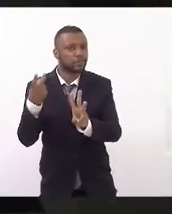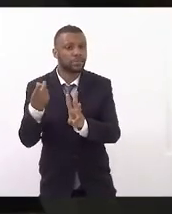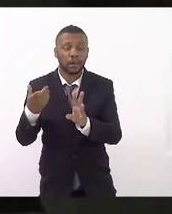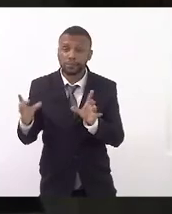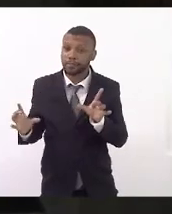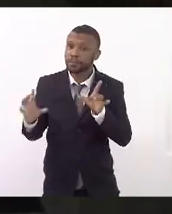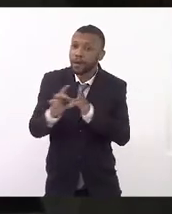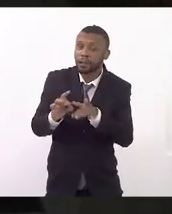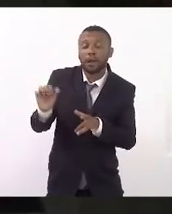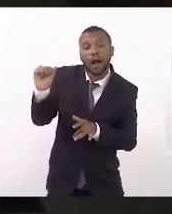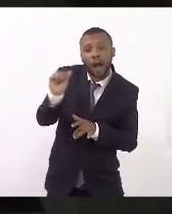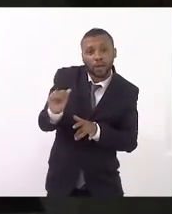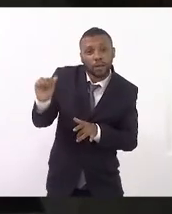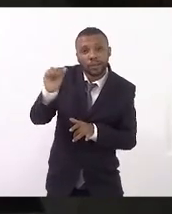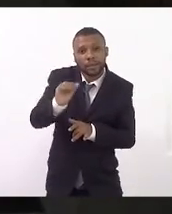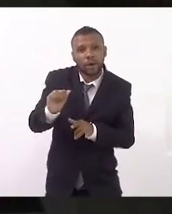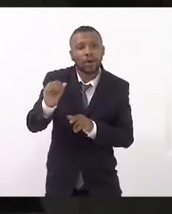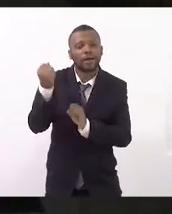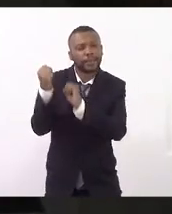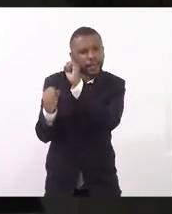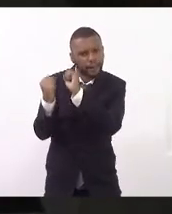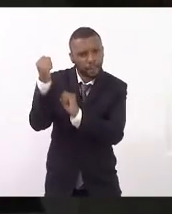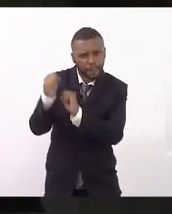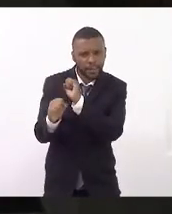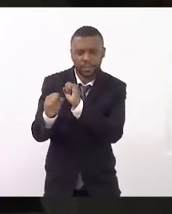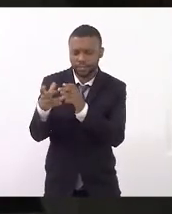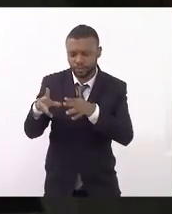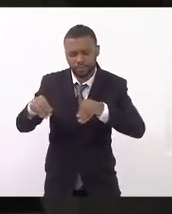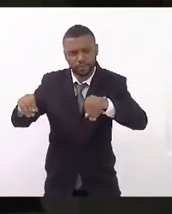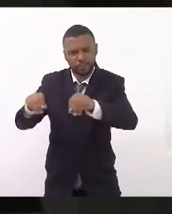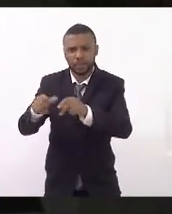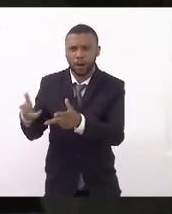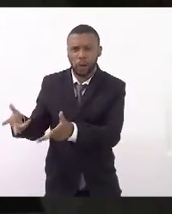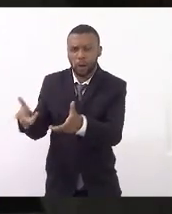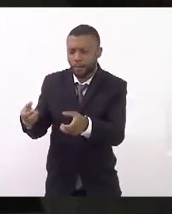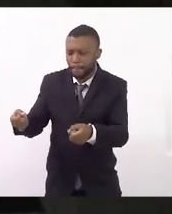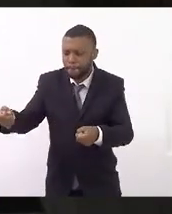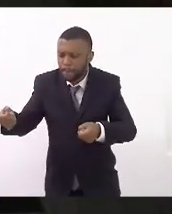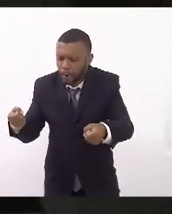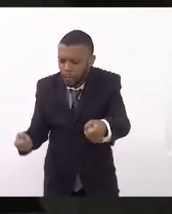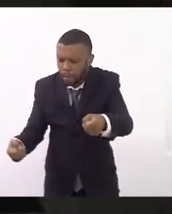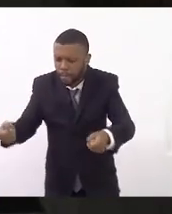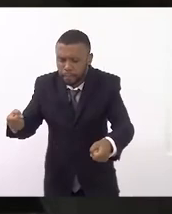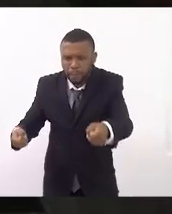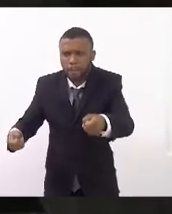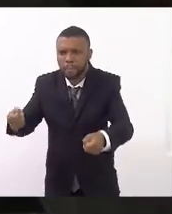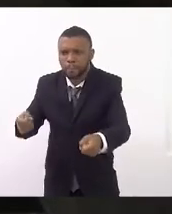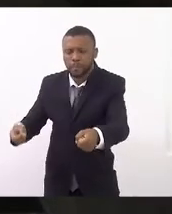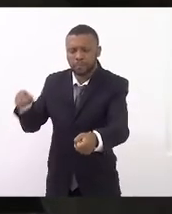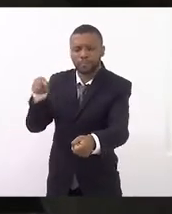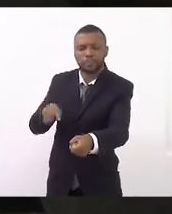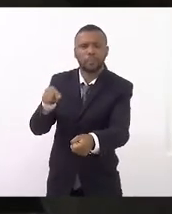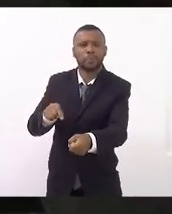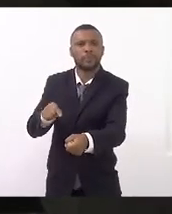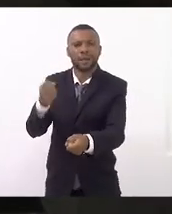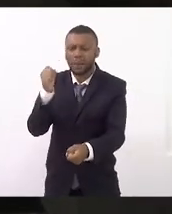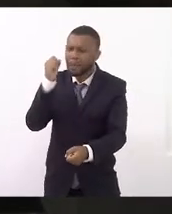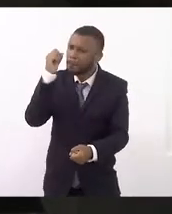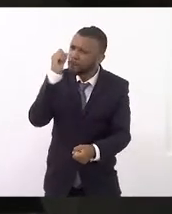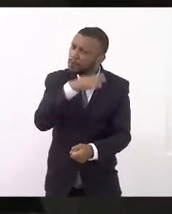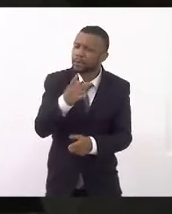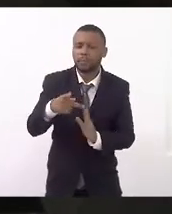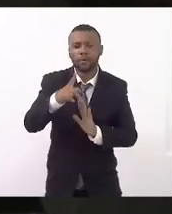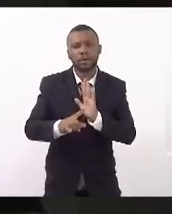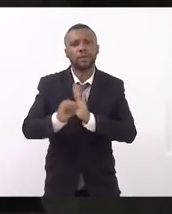Associação das Empresas de Mineração repudia esse projeto, porque vai estigmatizar, deputado